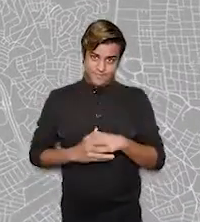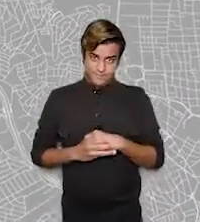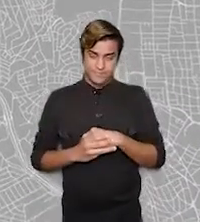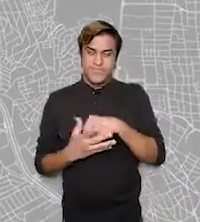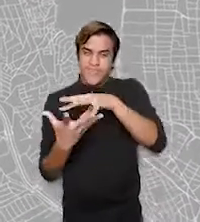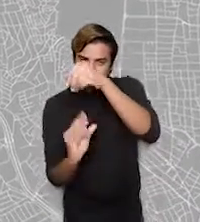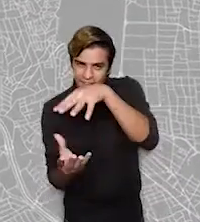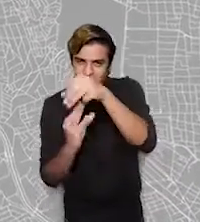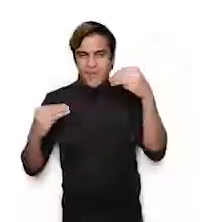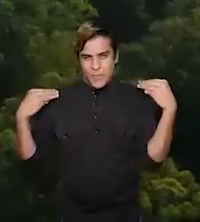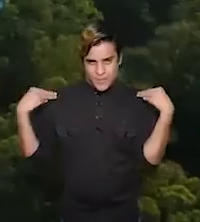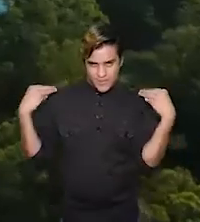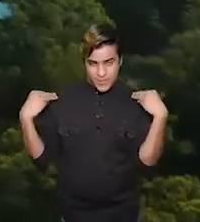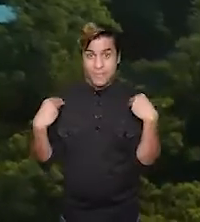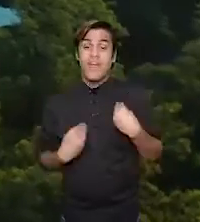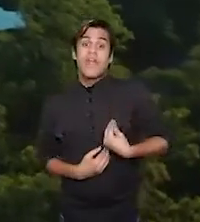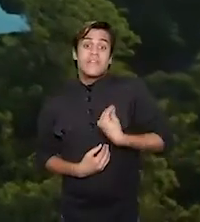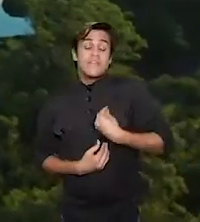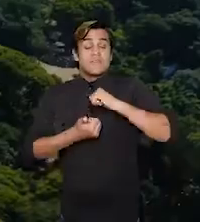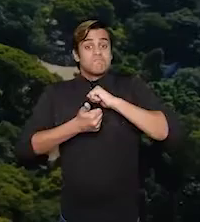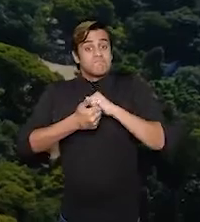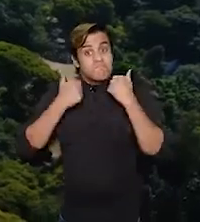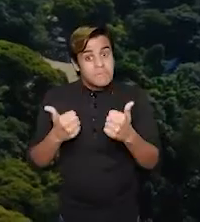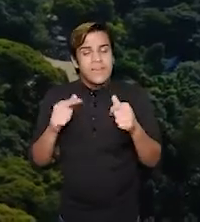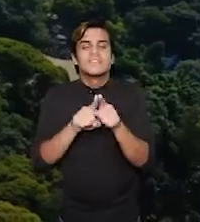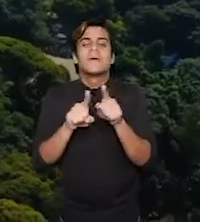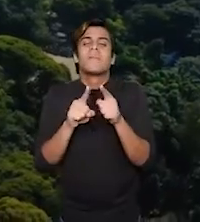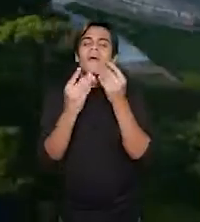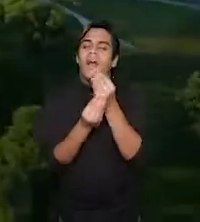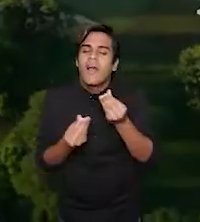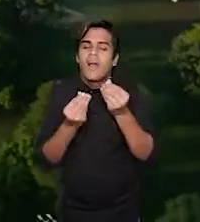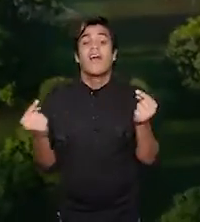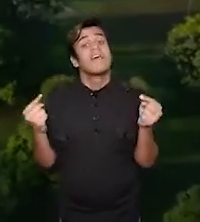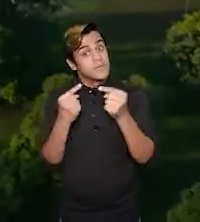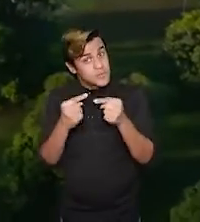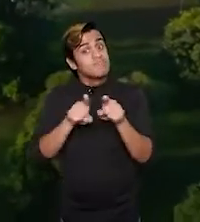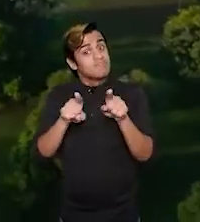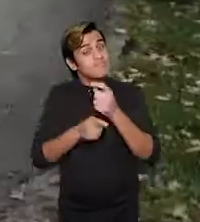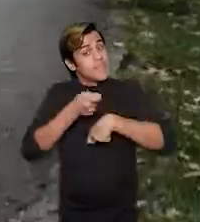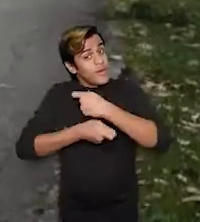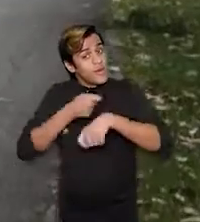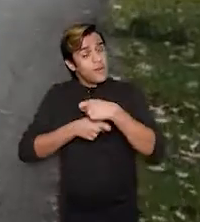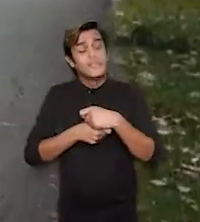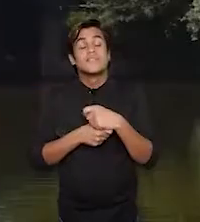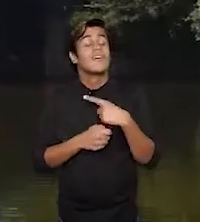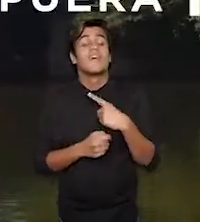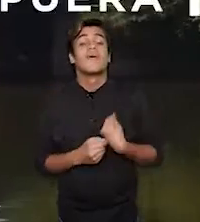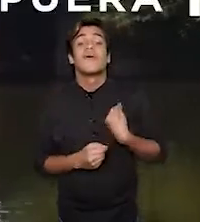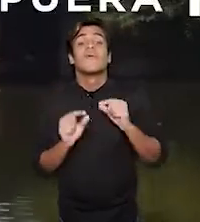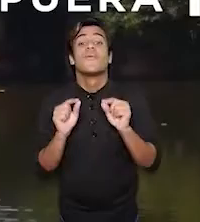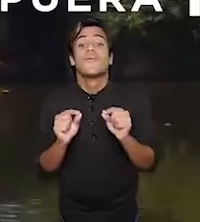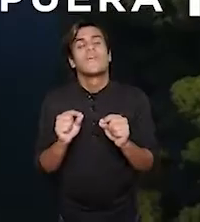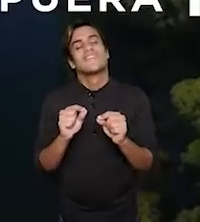Ibirapuera e Moema, qualidade de vida e os melhores sabores em harmonia com um ambiente de negócios. Onde se encontra